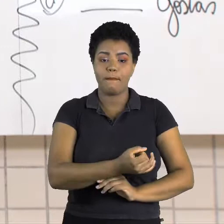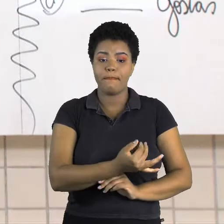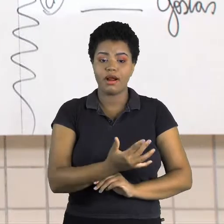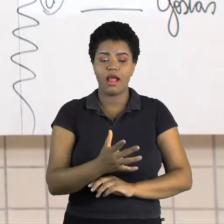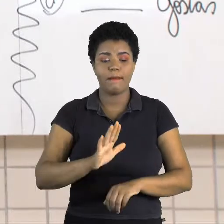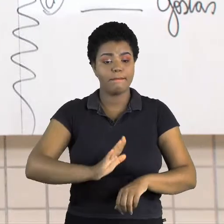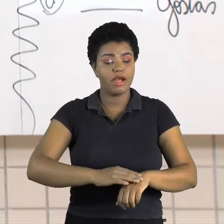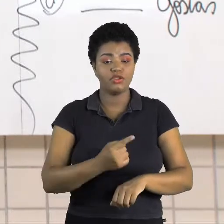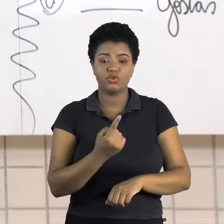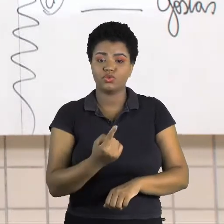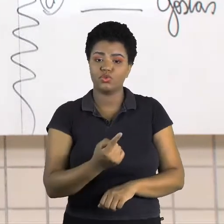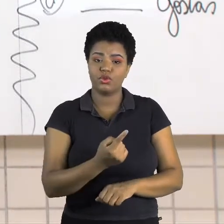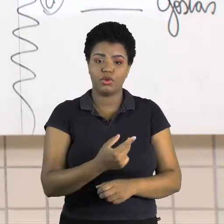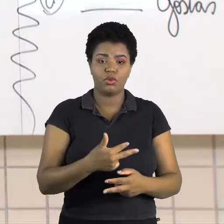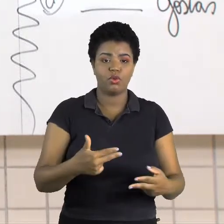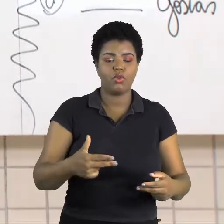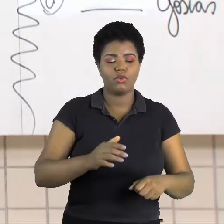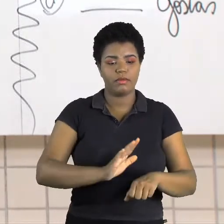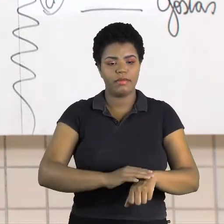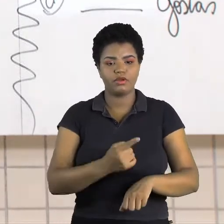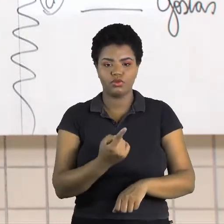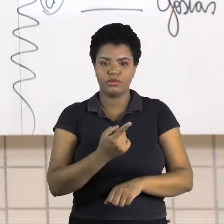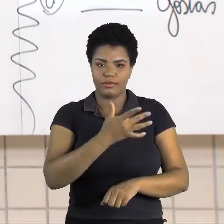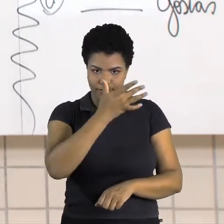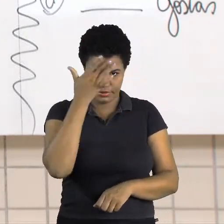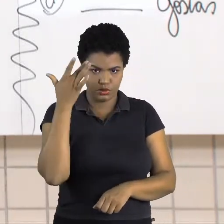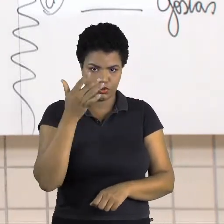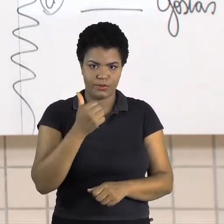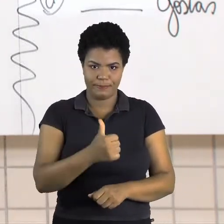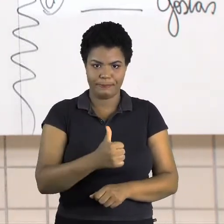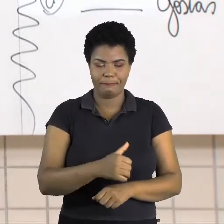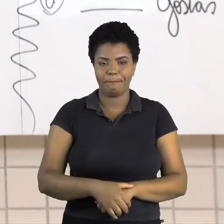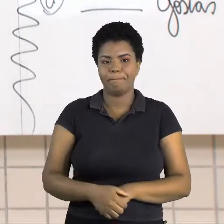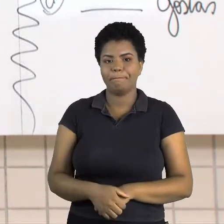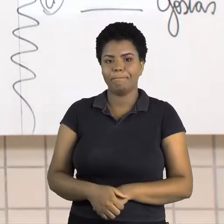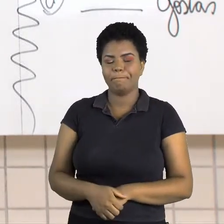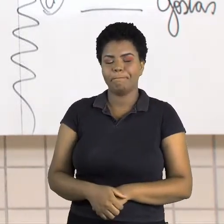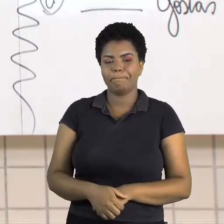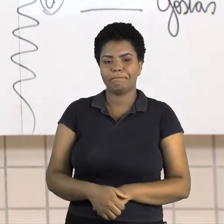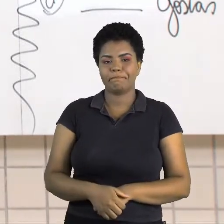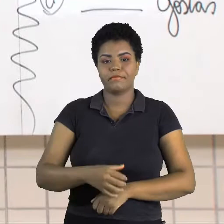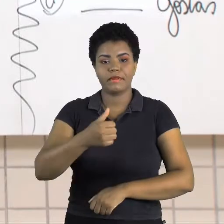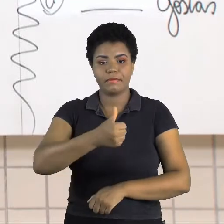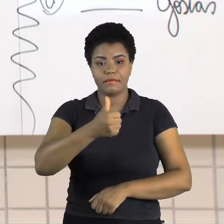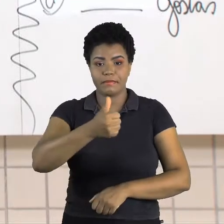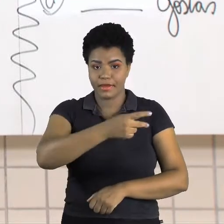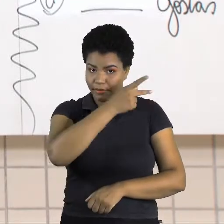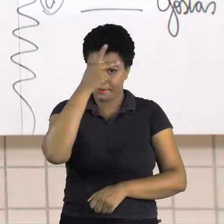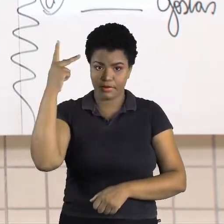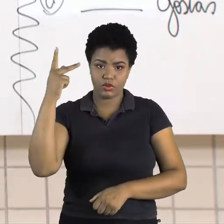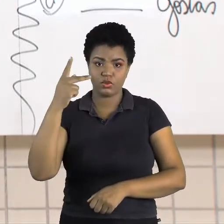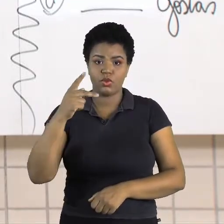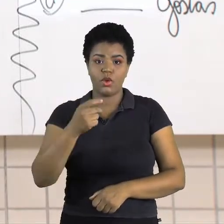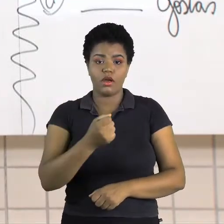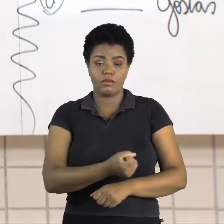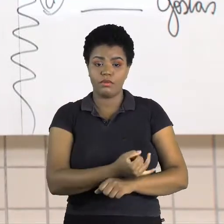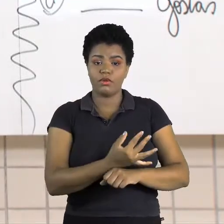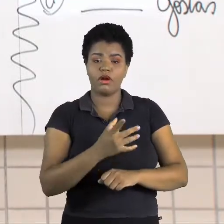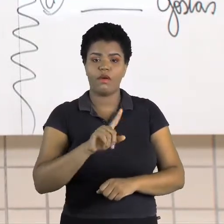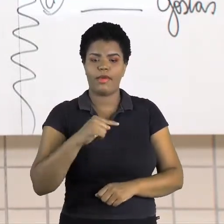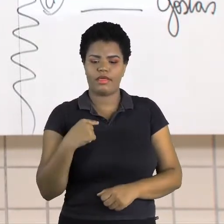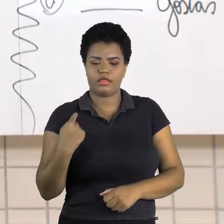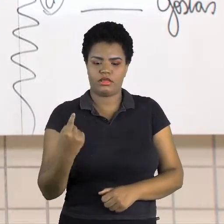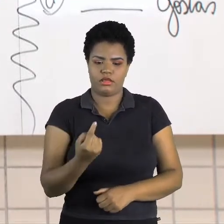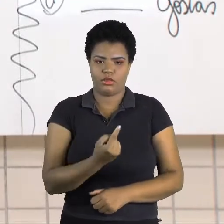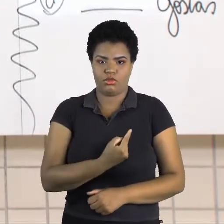uma coisa, mais de uma pessoa. Então, vai lá. Primeira pessoa do plural, nós. Nós. Quando